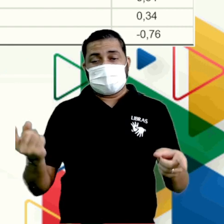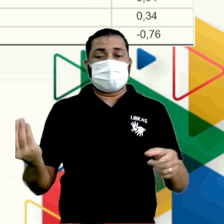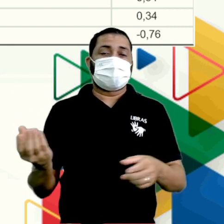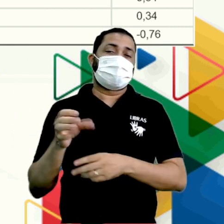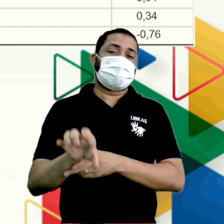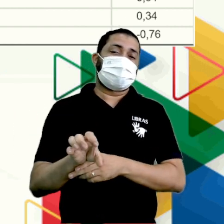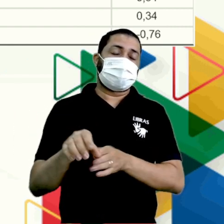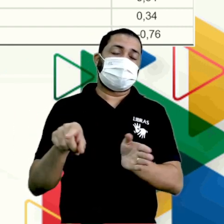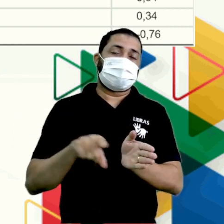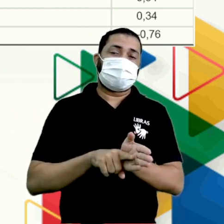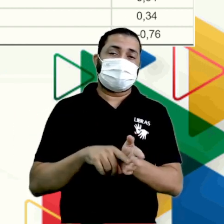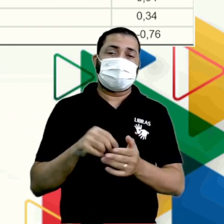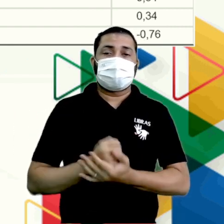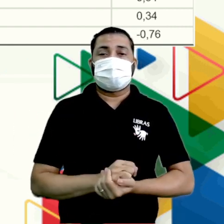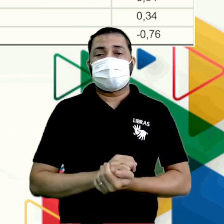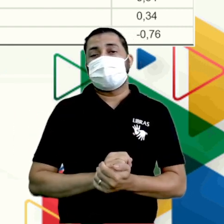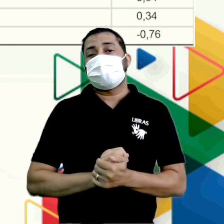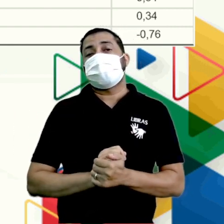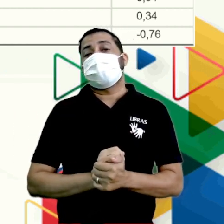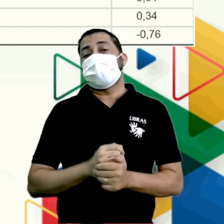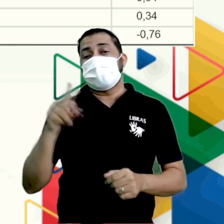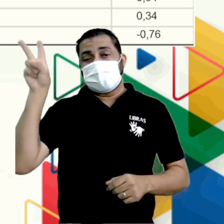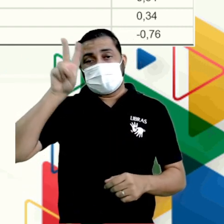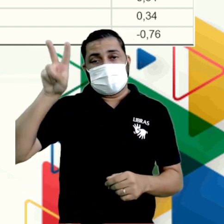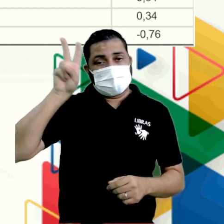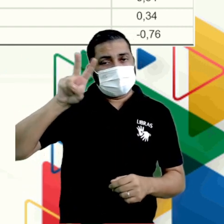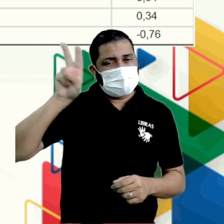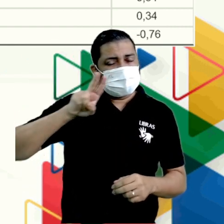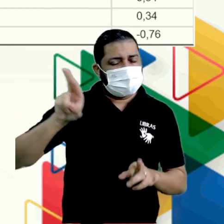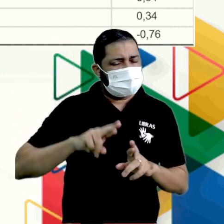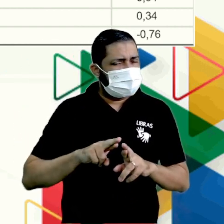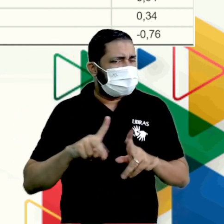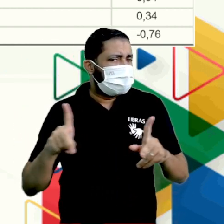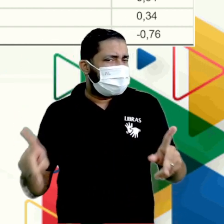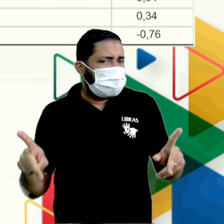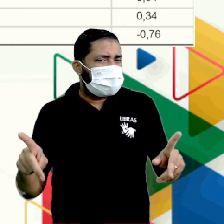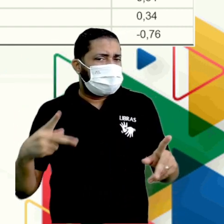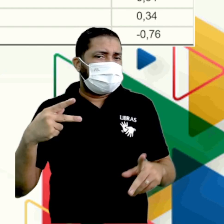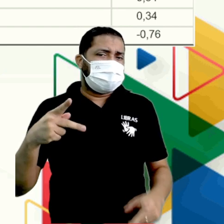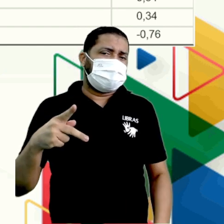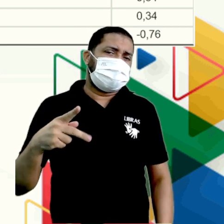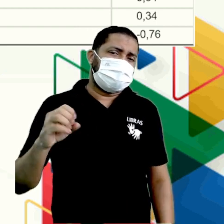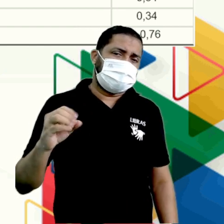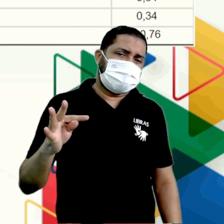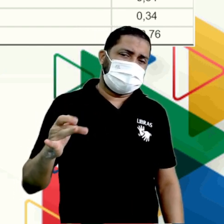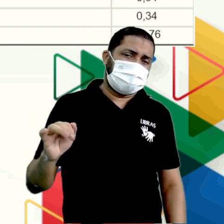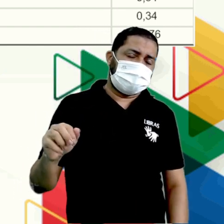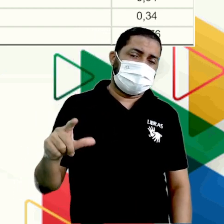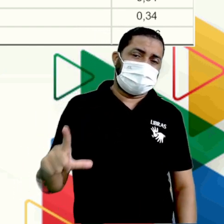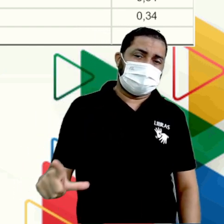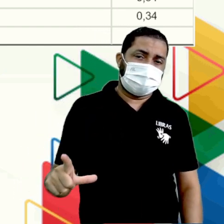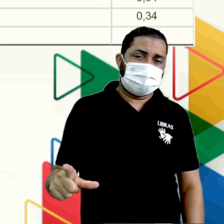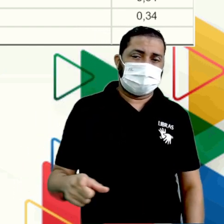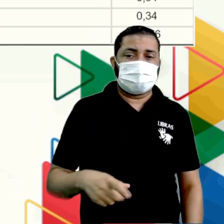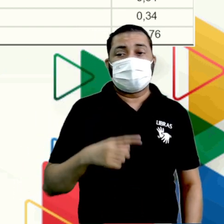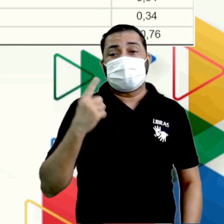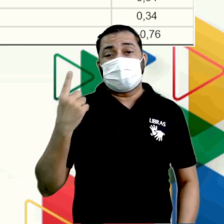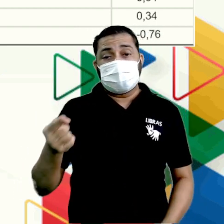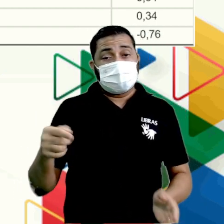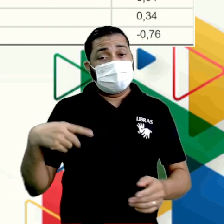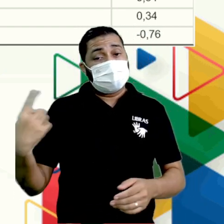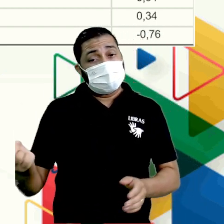sinal negativo do potencial. Lembra que é uma diferença de potenciais, né? Então, é sempre um menos o